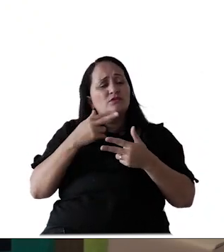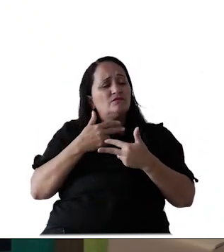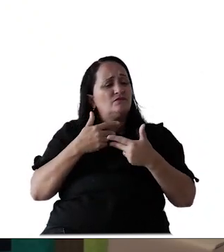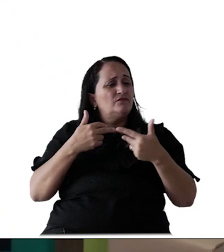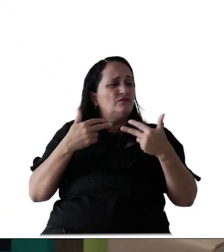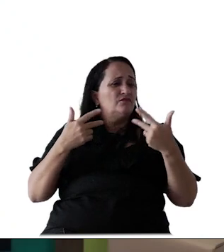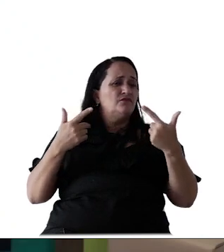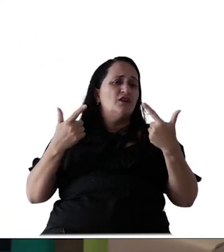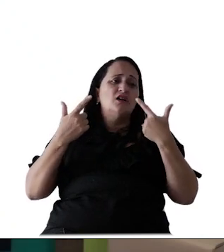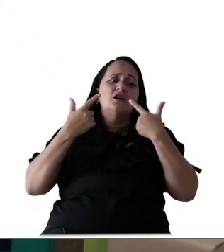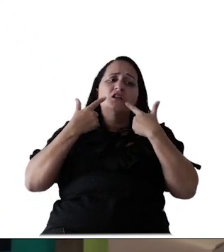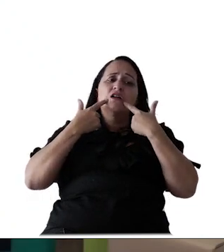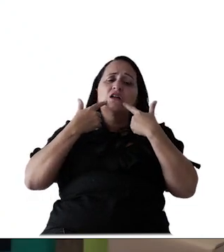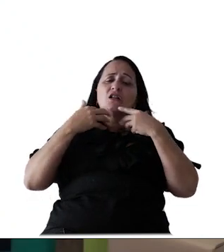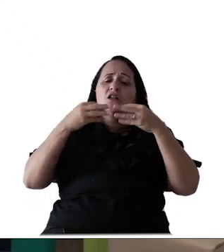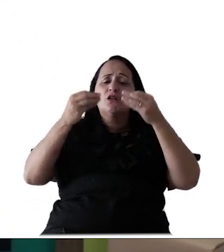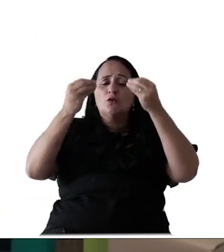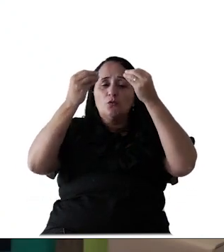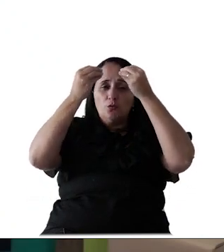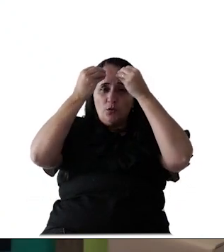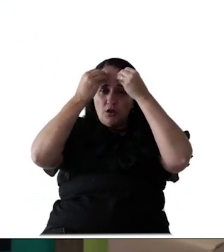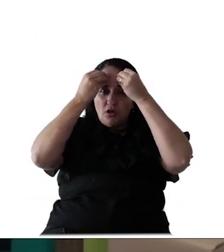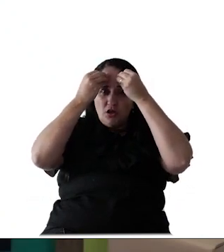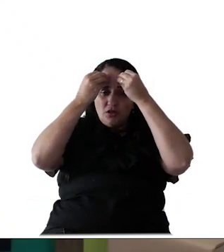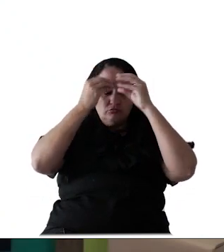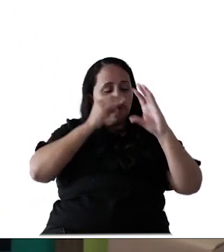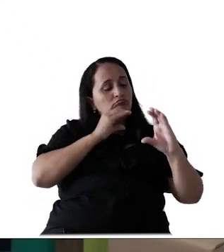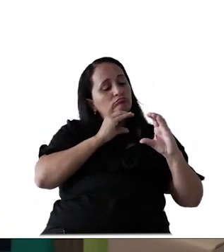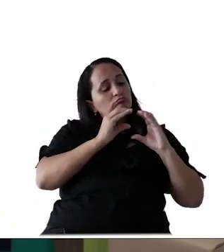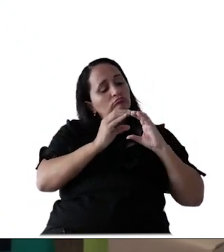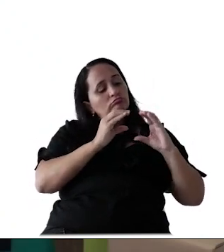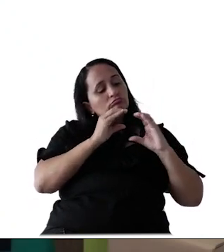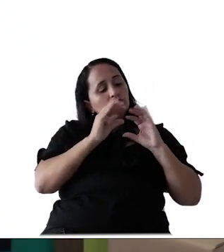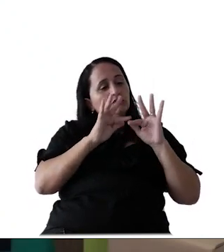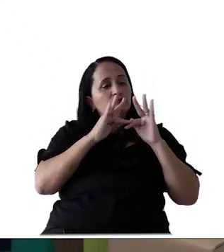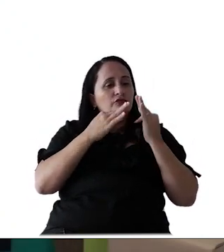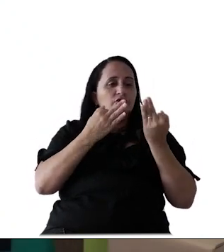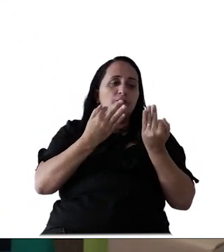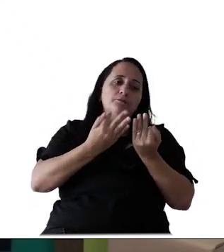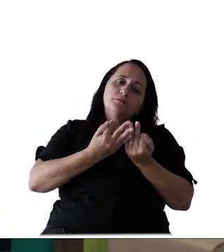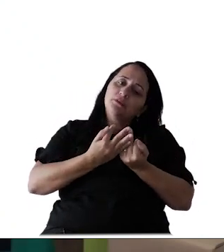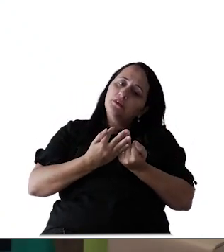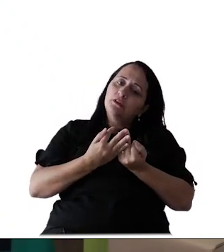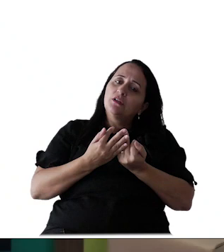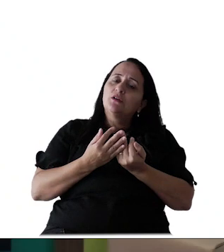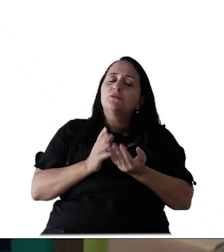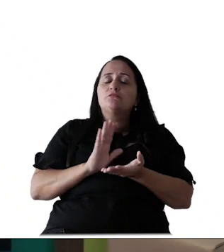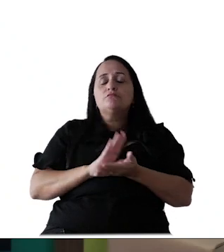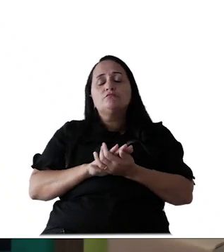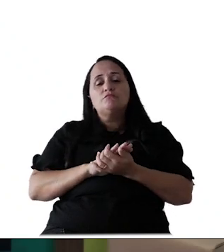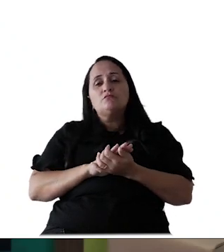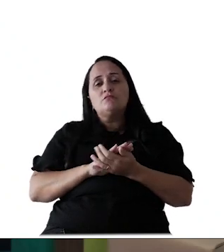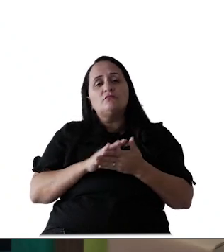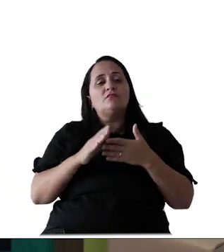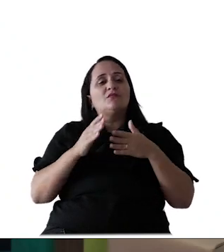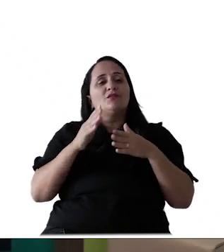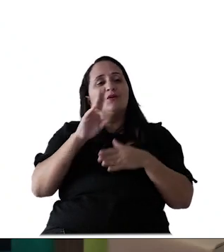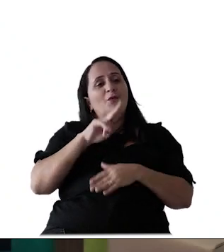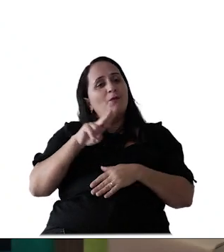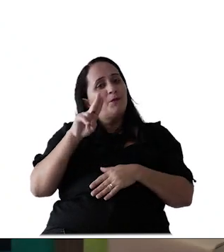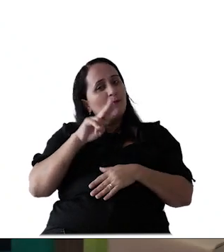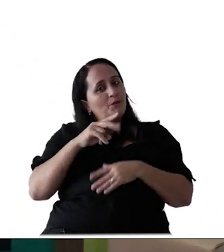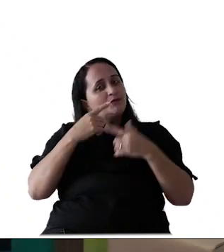linguagens. Para nos comunicarmos com os nossos familiares de manhã, nós utilizamos uma linguagem.